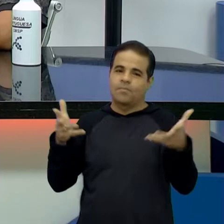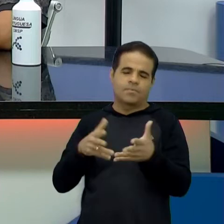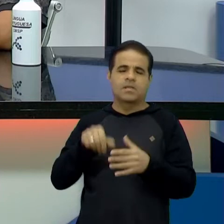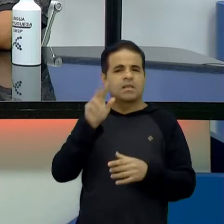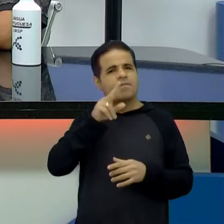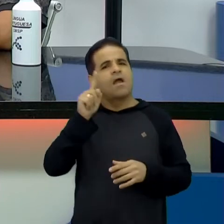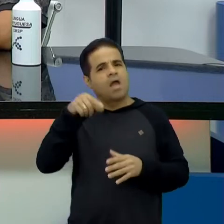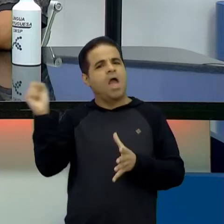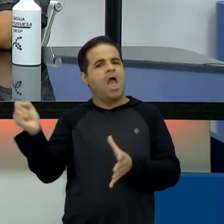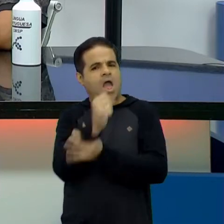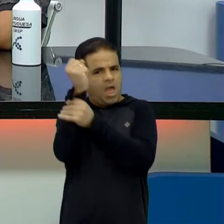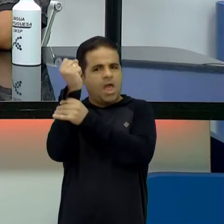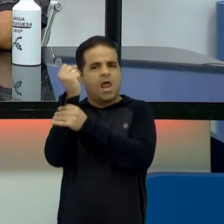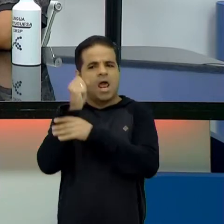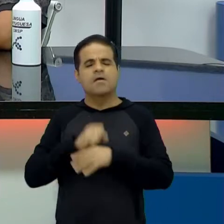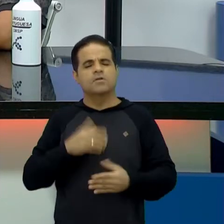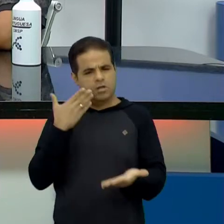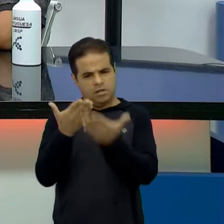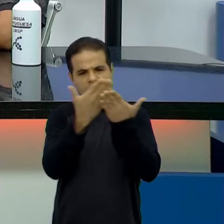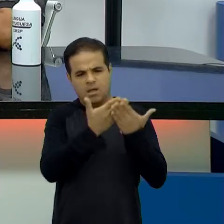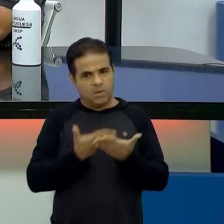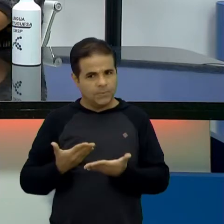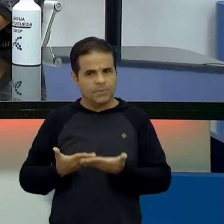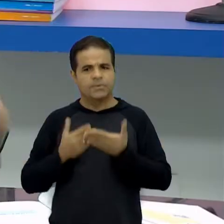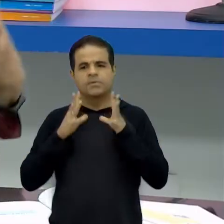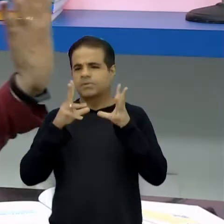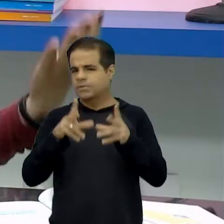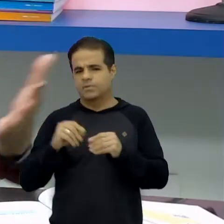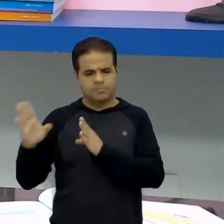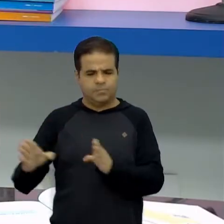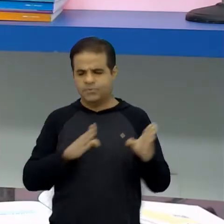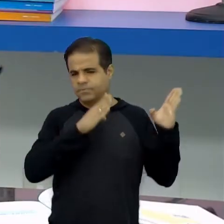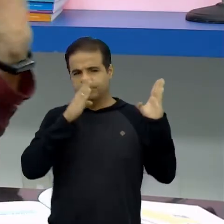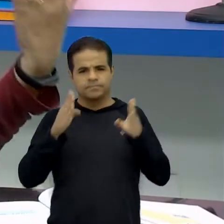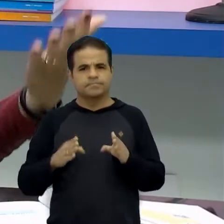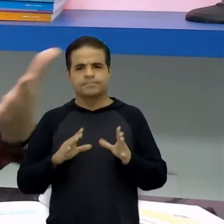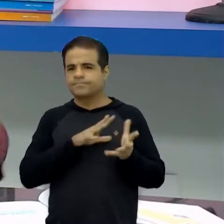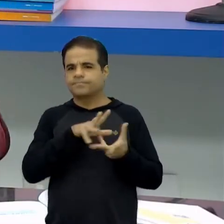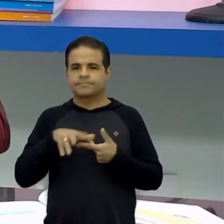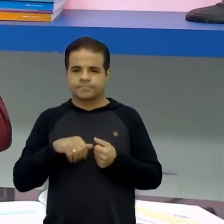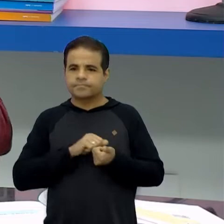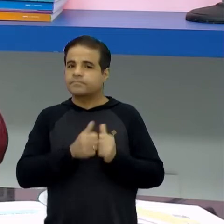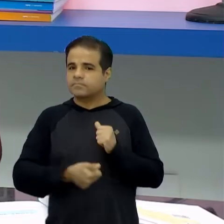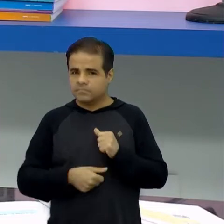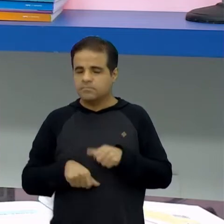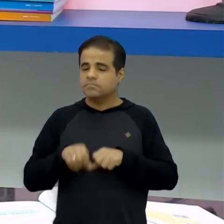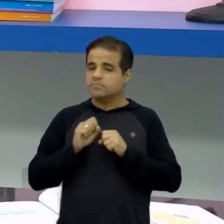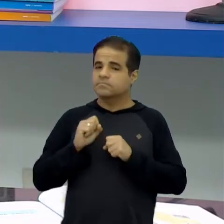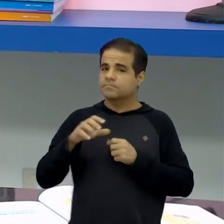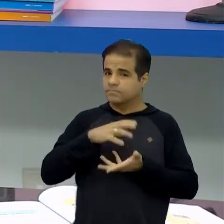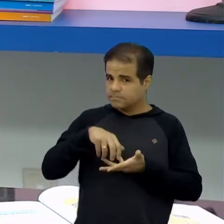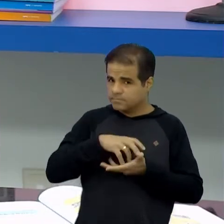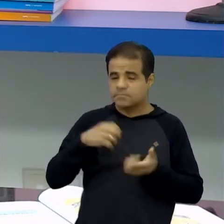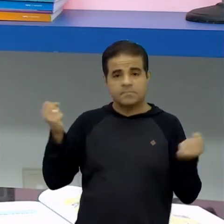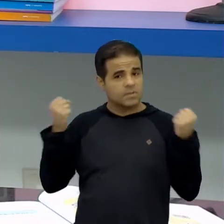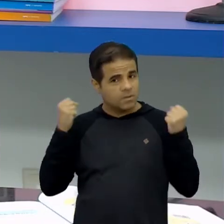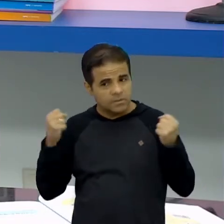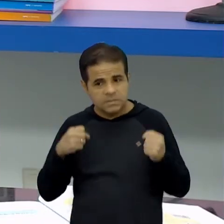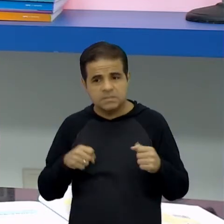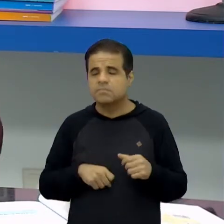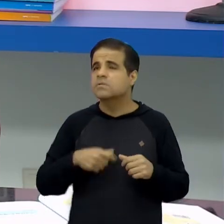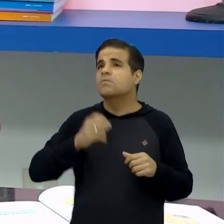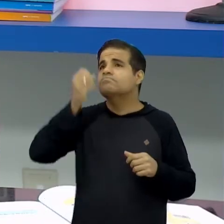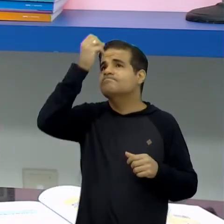isso é grave, né? Então, nós estudamos a história, né, toda essa questão do esporte, da educação física, mas eu